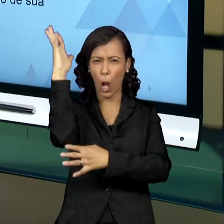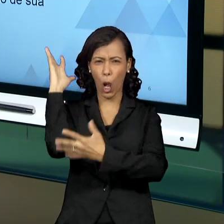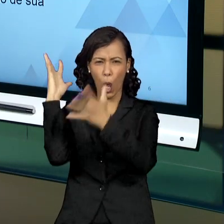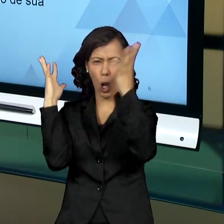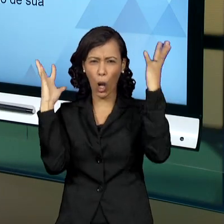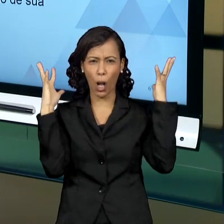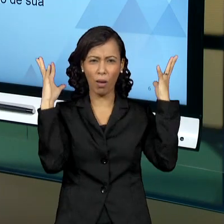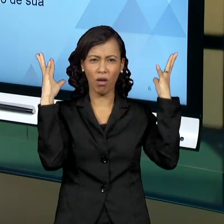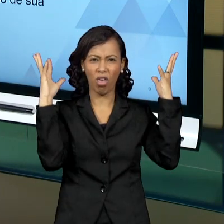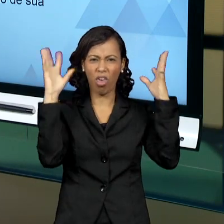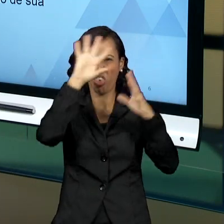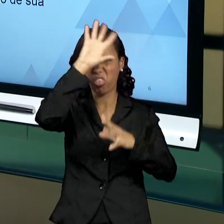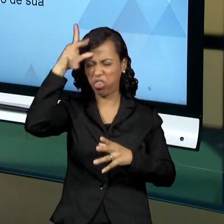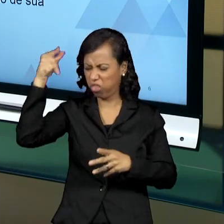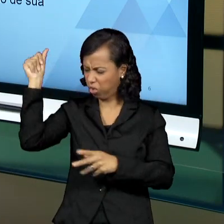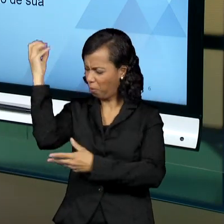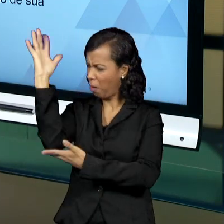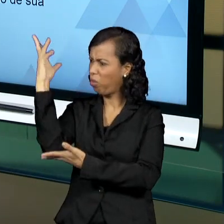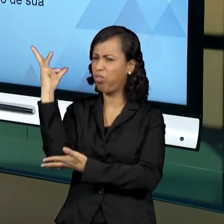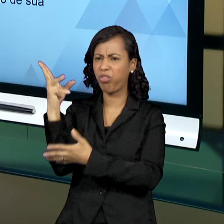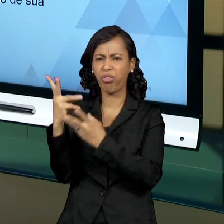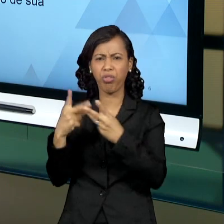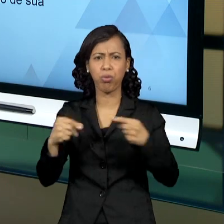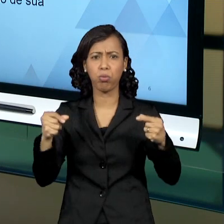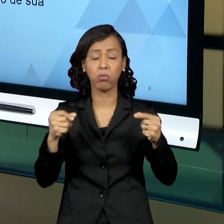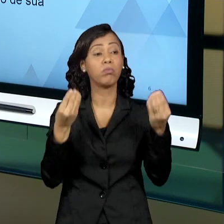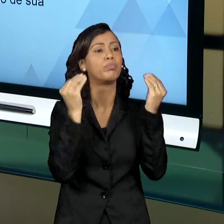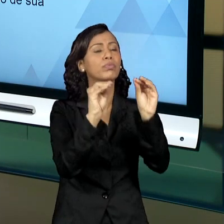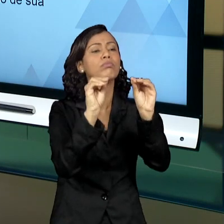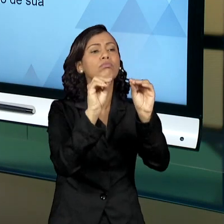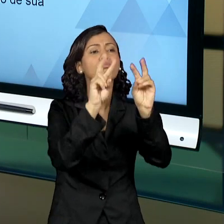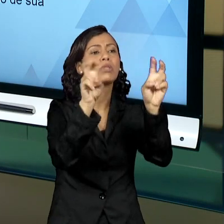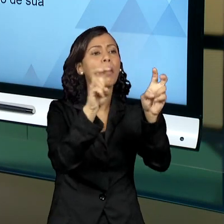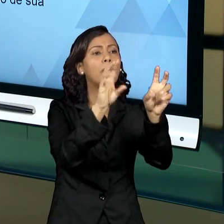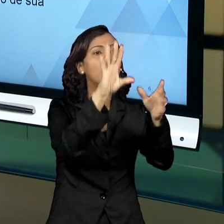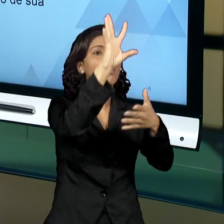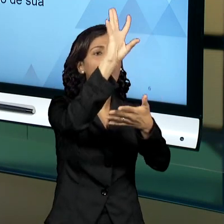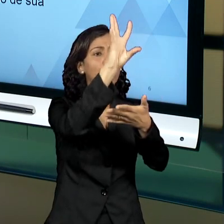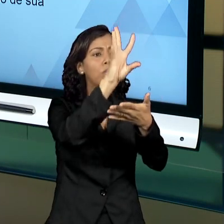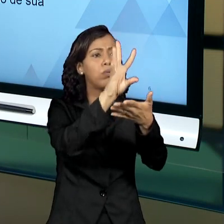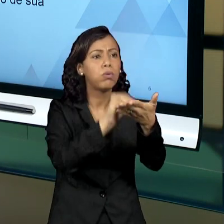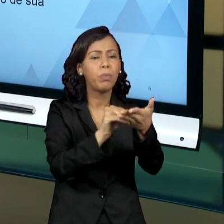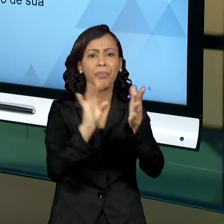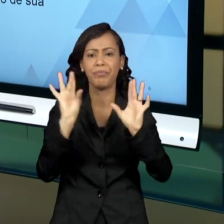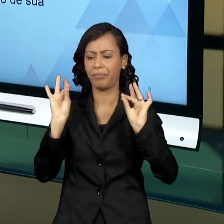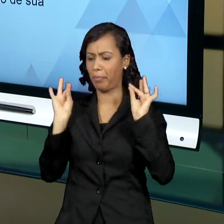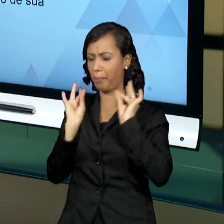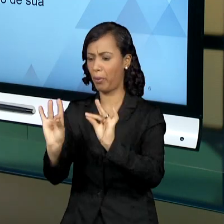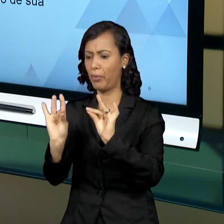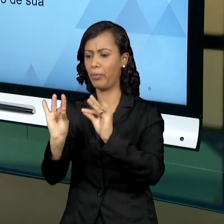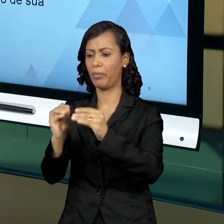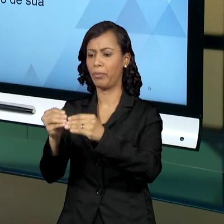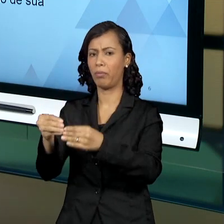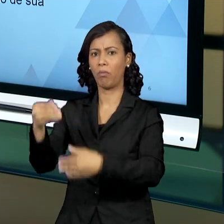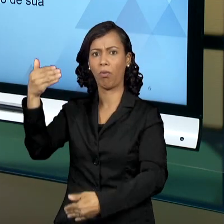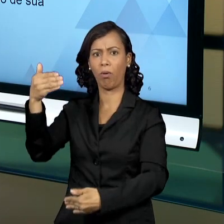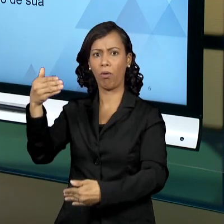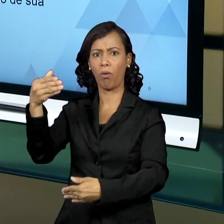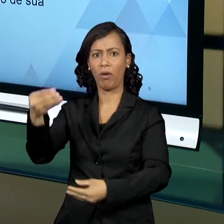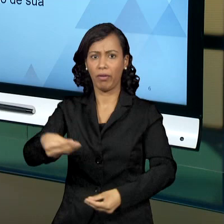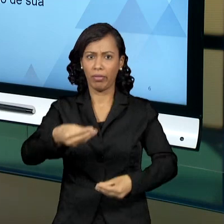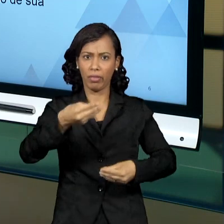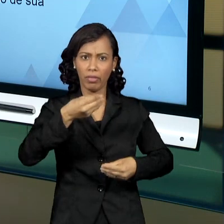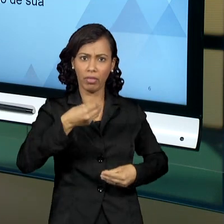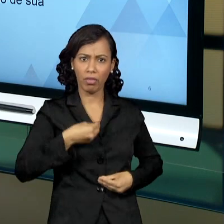sua busca, porque isso ele aprendeu a fazer. Ele imprime um trabalho no qual ele buscou a partir de um tema